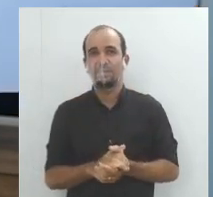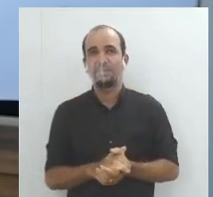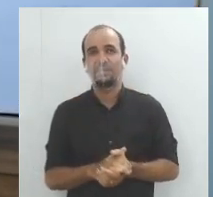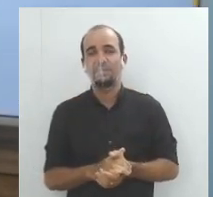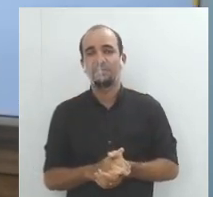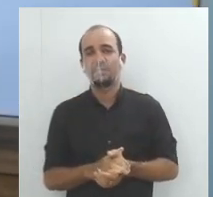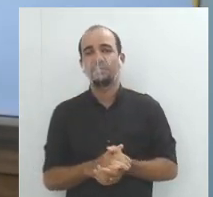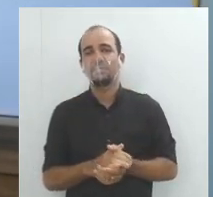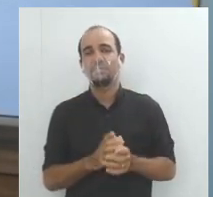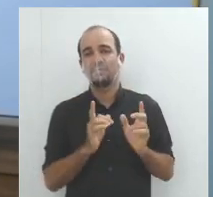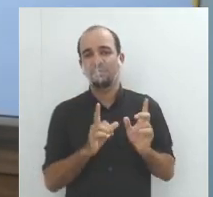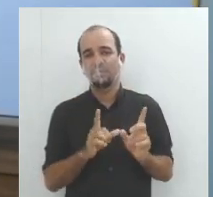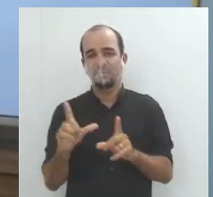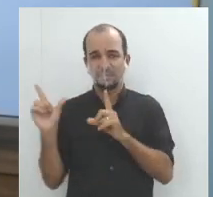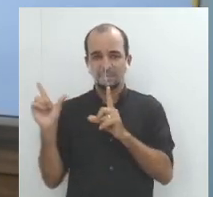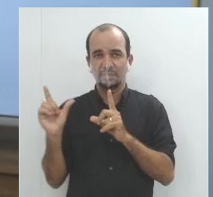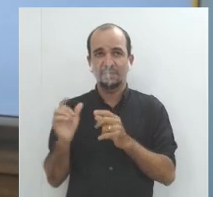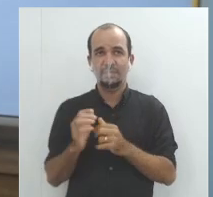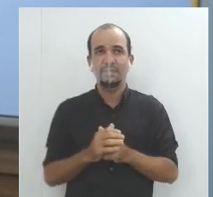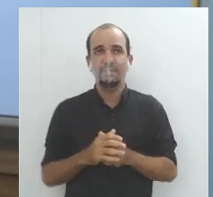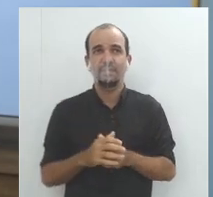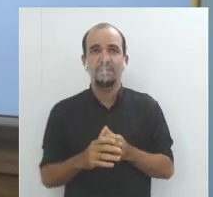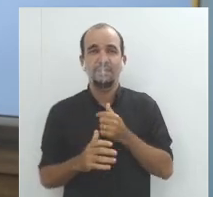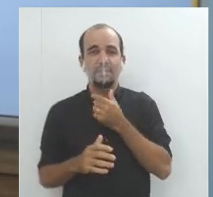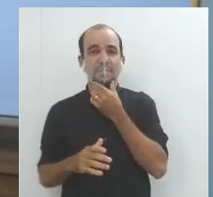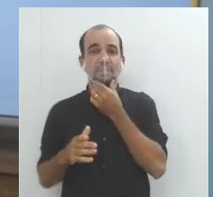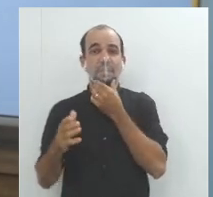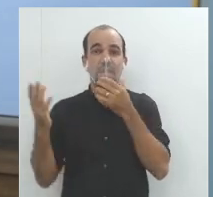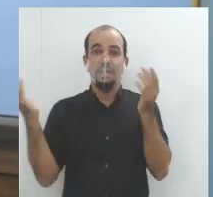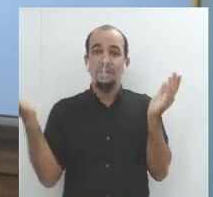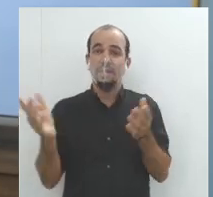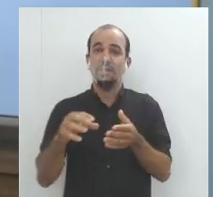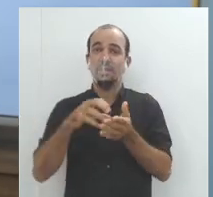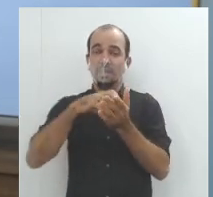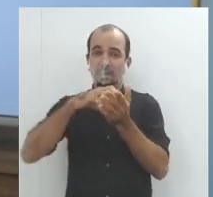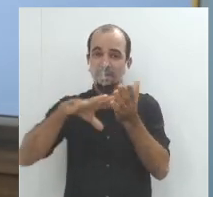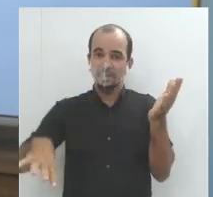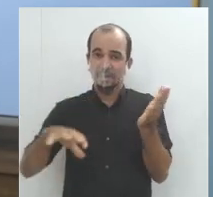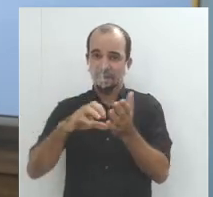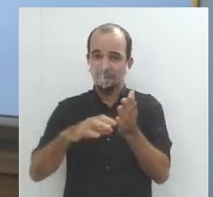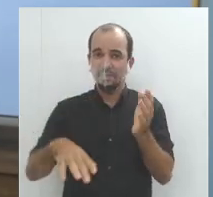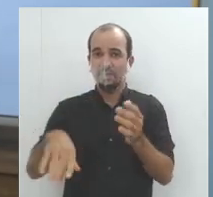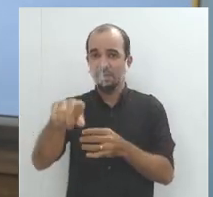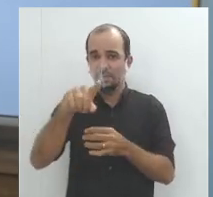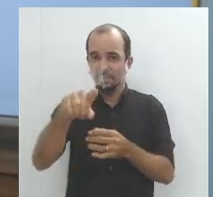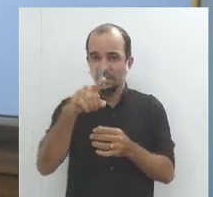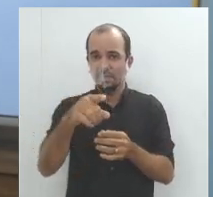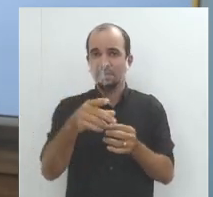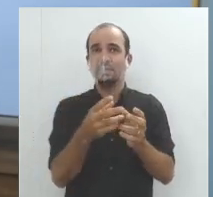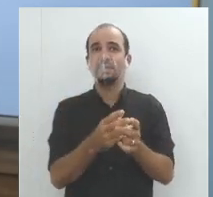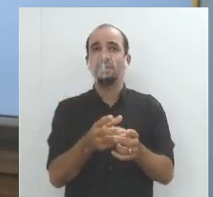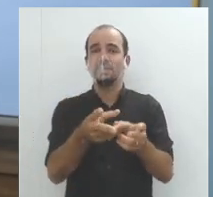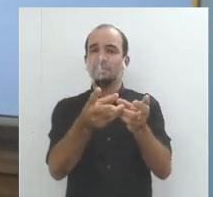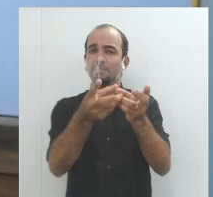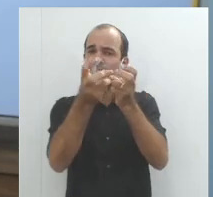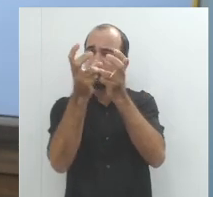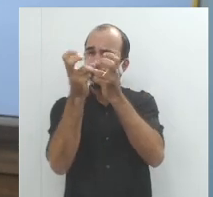Vamos adiante. Agora temos um exercício, temos uma atividade para você